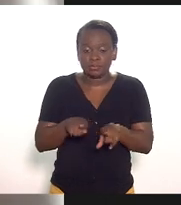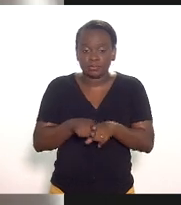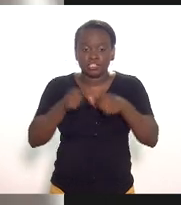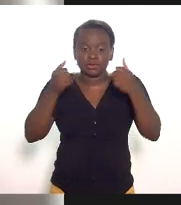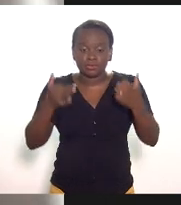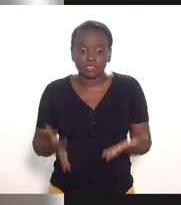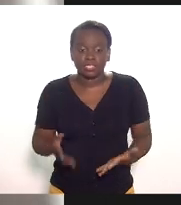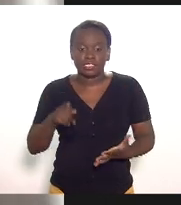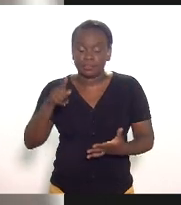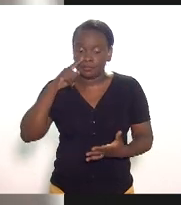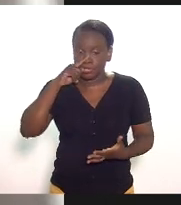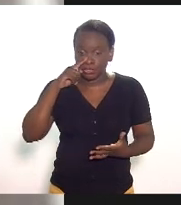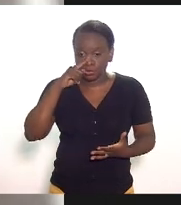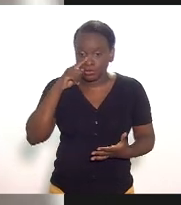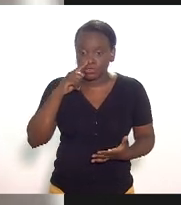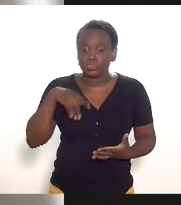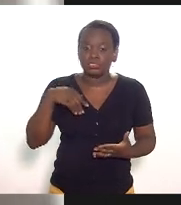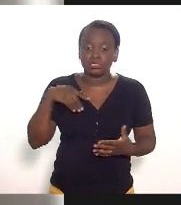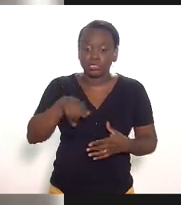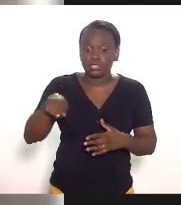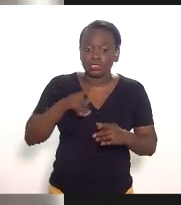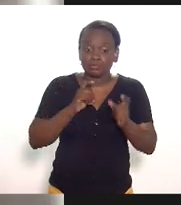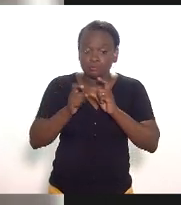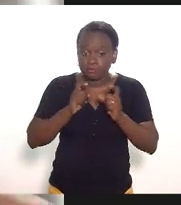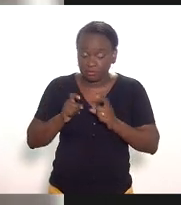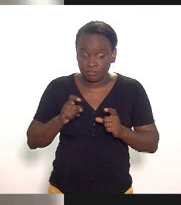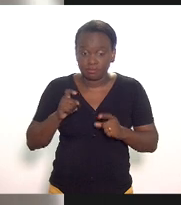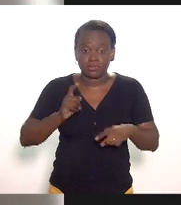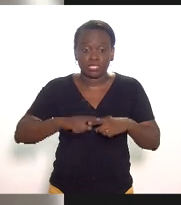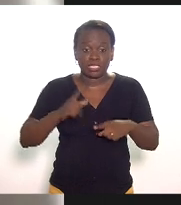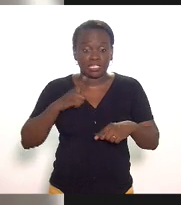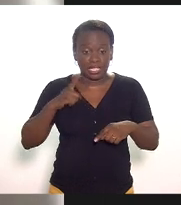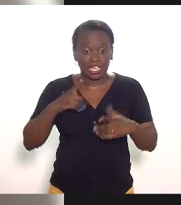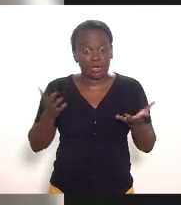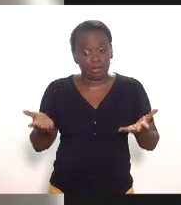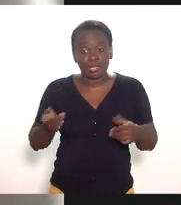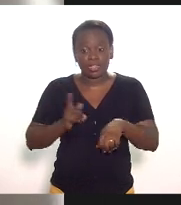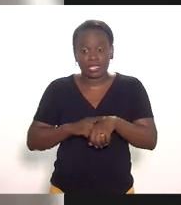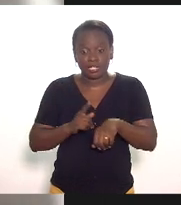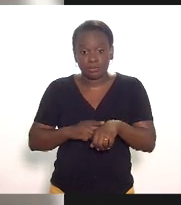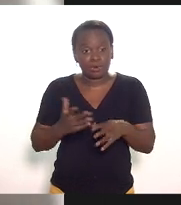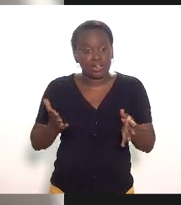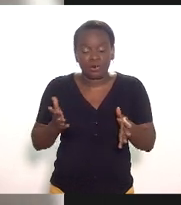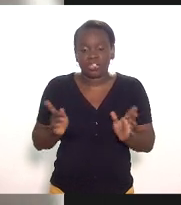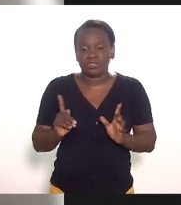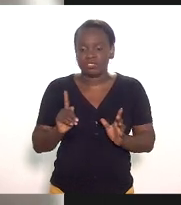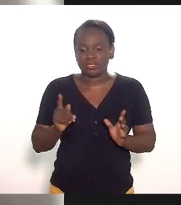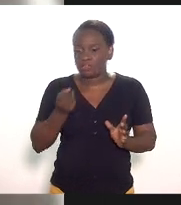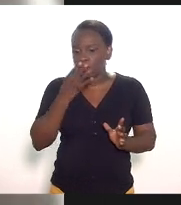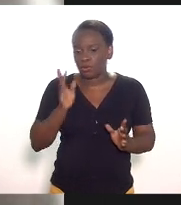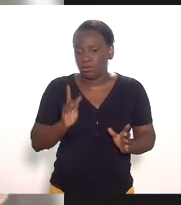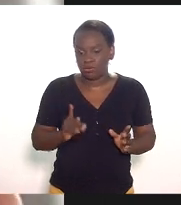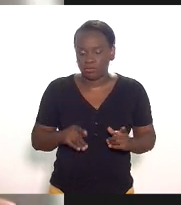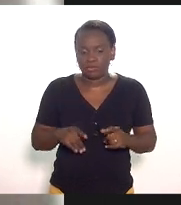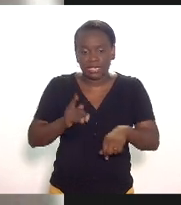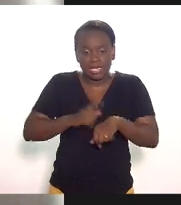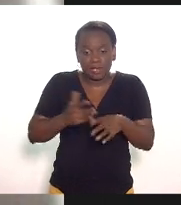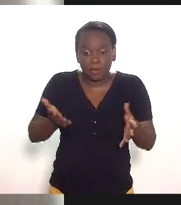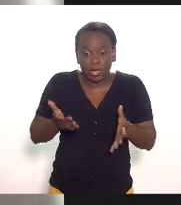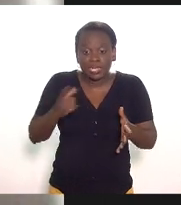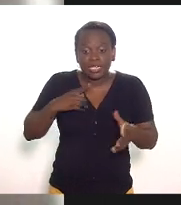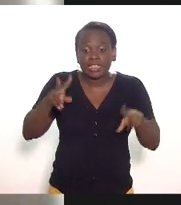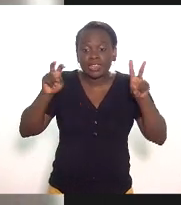dos perigos do que estamos discutindo, trazendo, no momento eu diria até inoportuno. Eu acho que temos